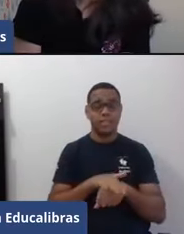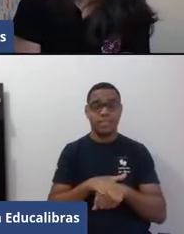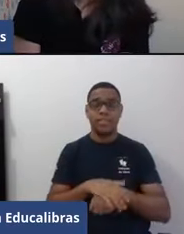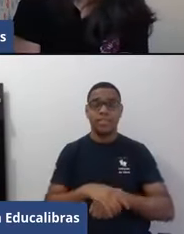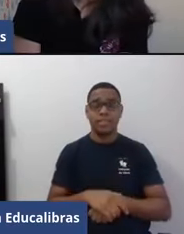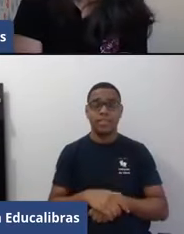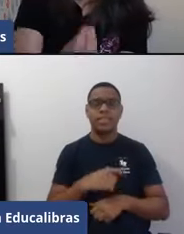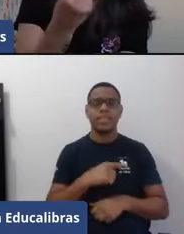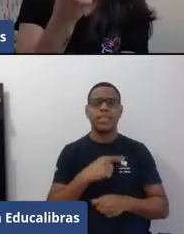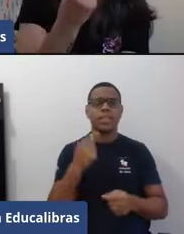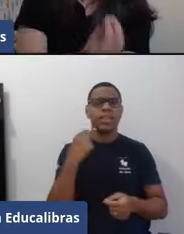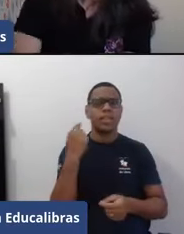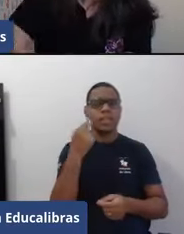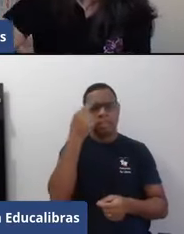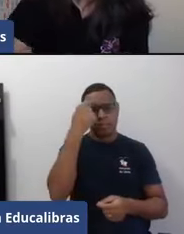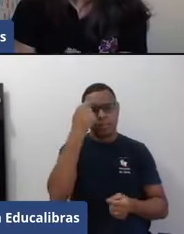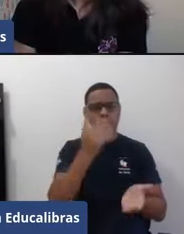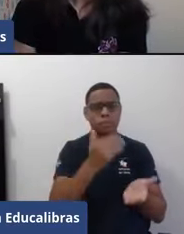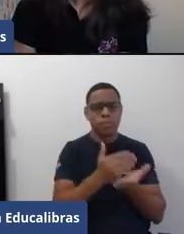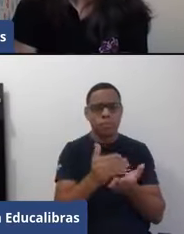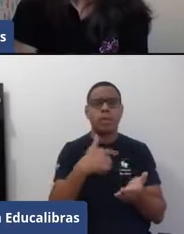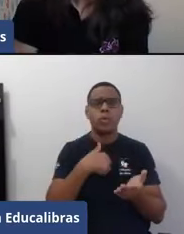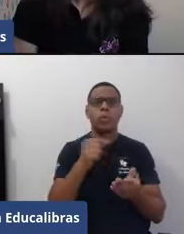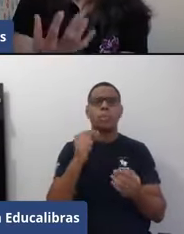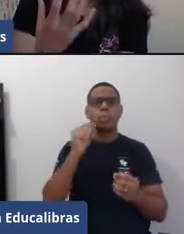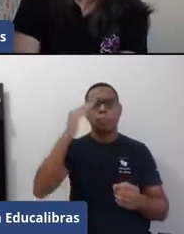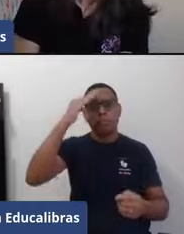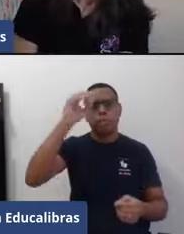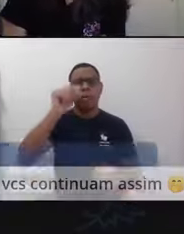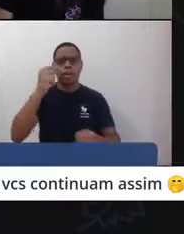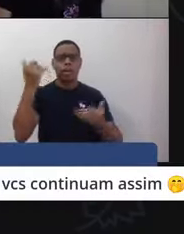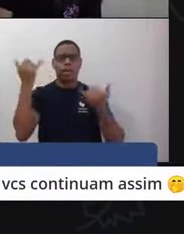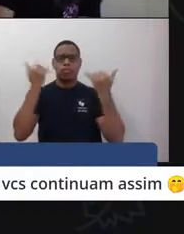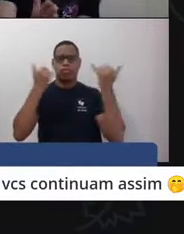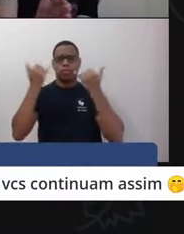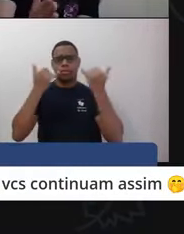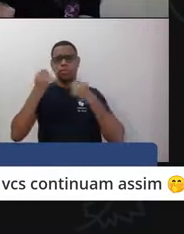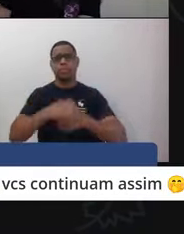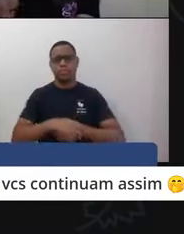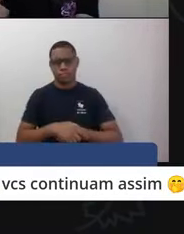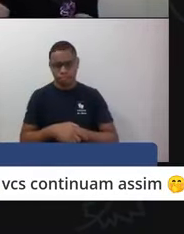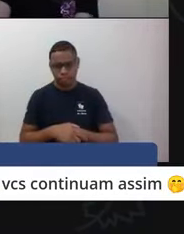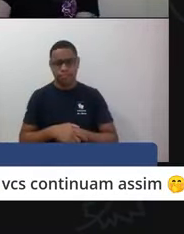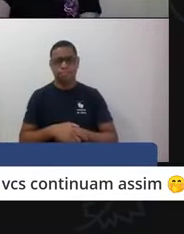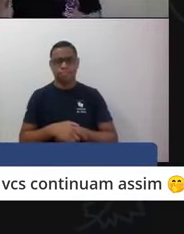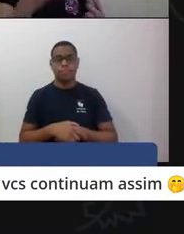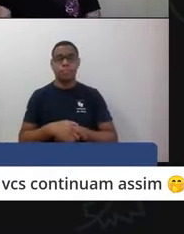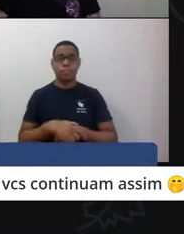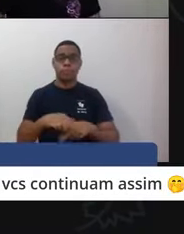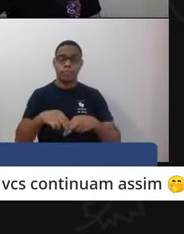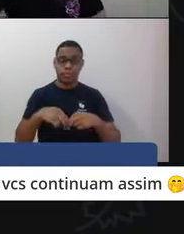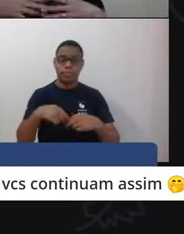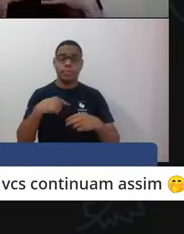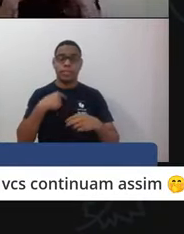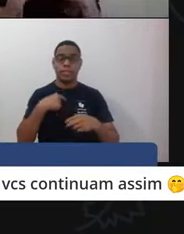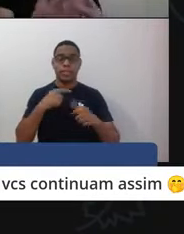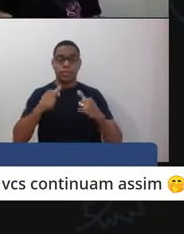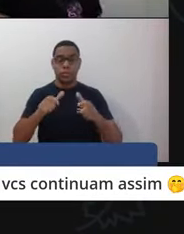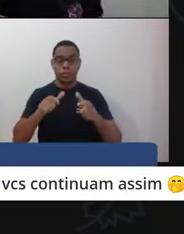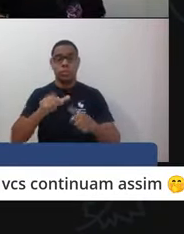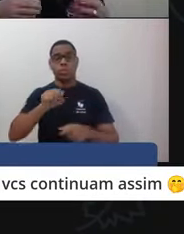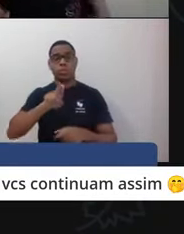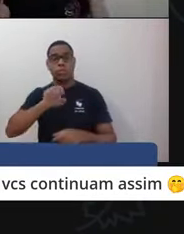de partida é a informação. É a informação. Por isso, quando ela vai nas unidades de saúde,